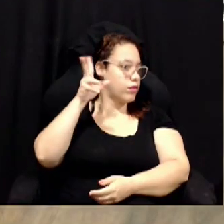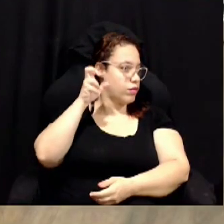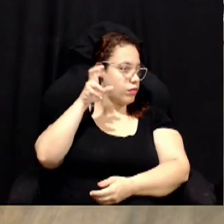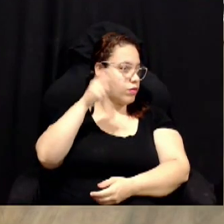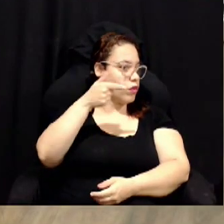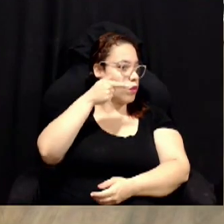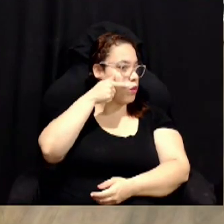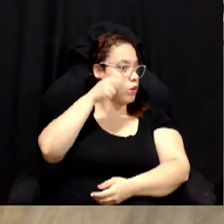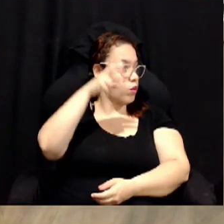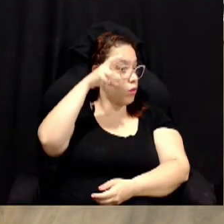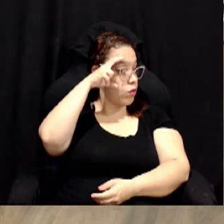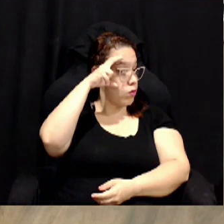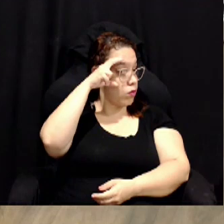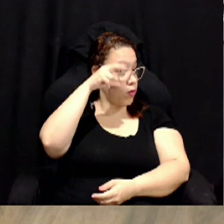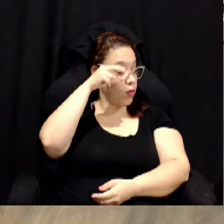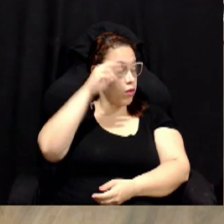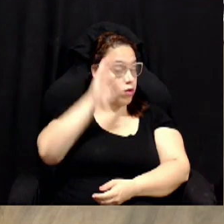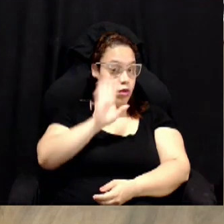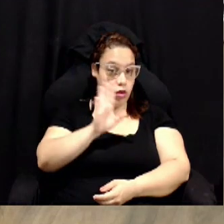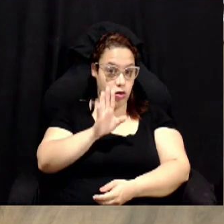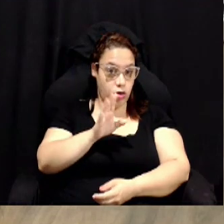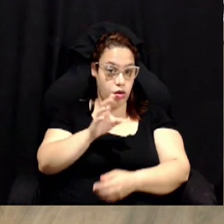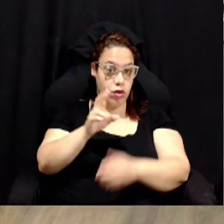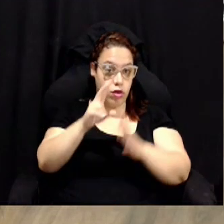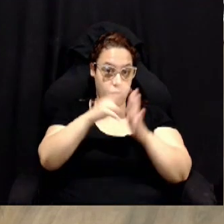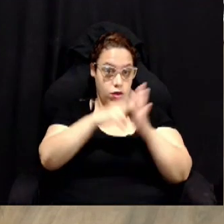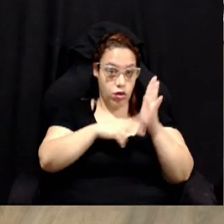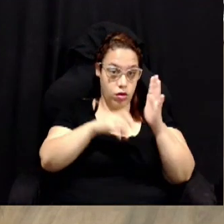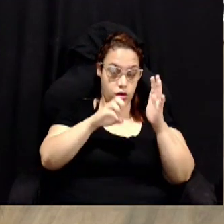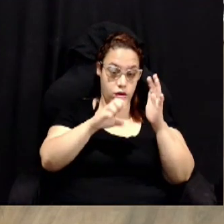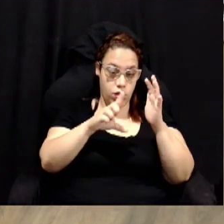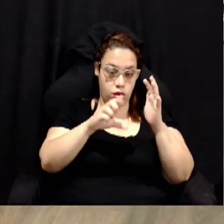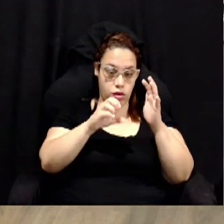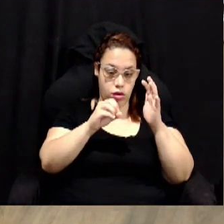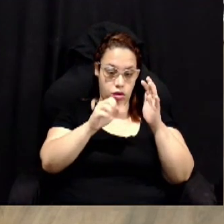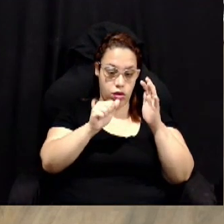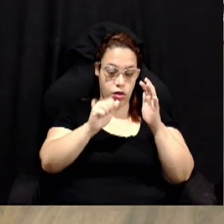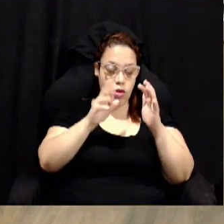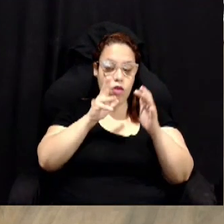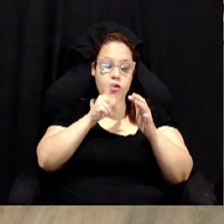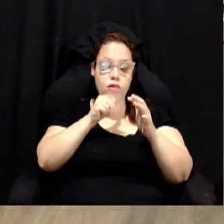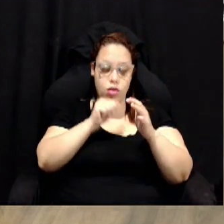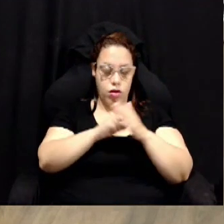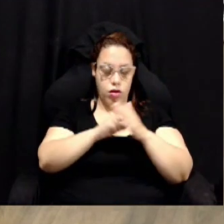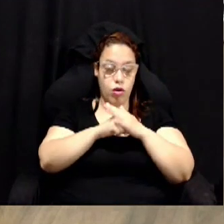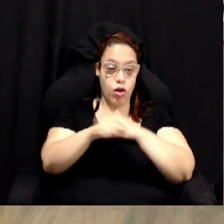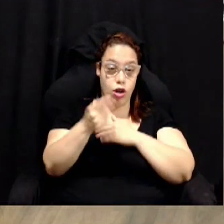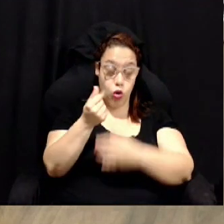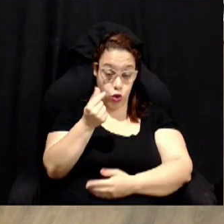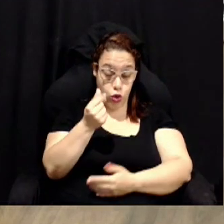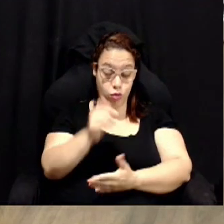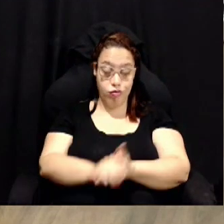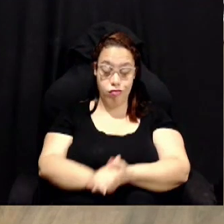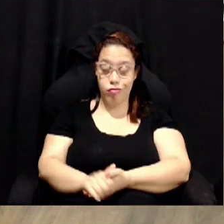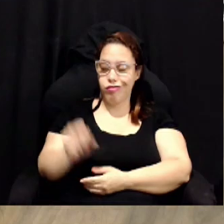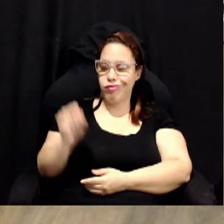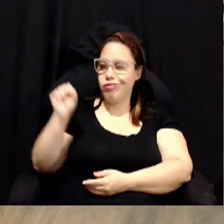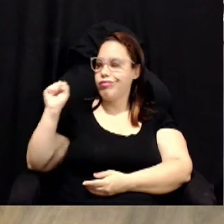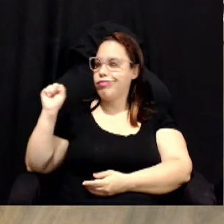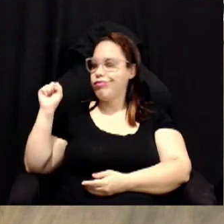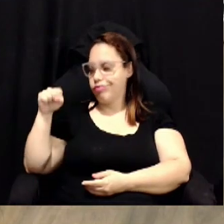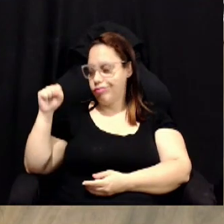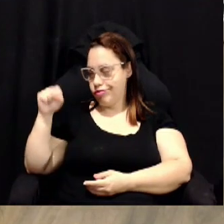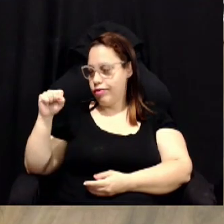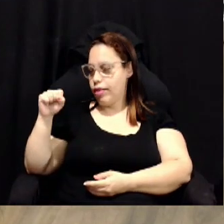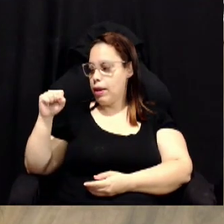para não deixar passar. O laudo da Eloá demorou e ele custa dinheiro? Sim. Como